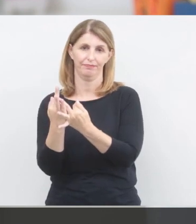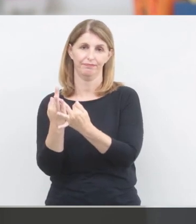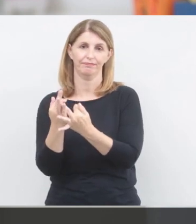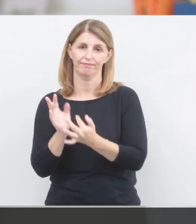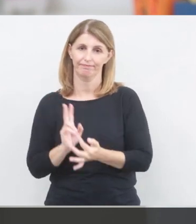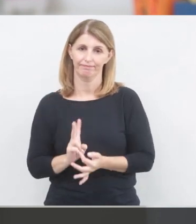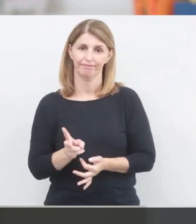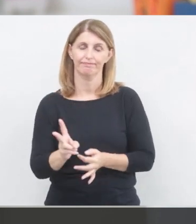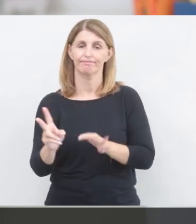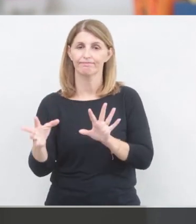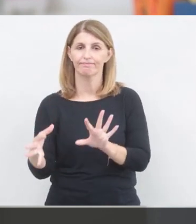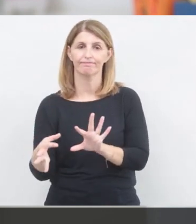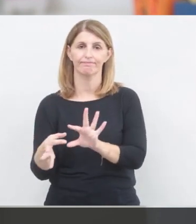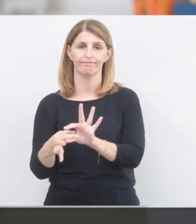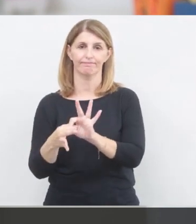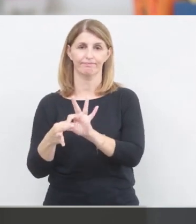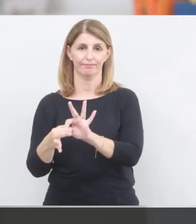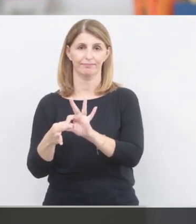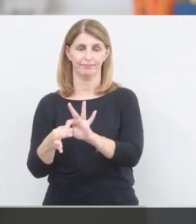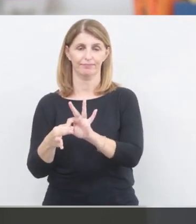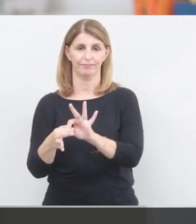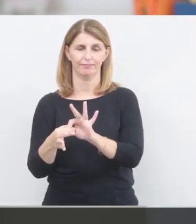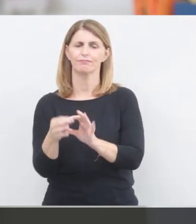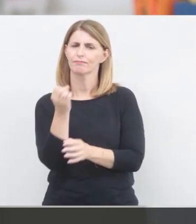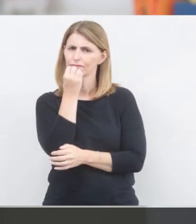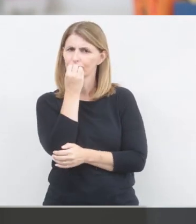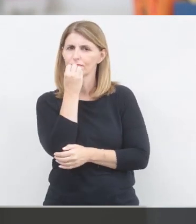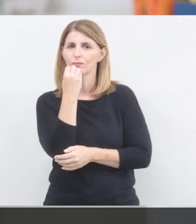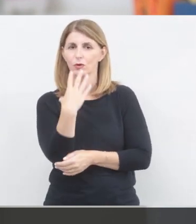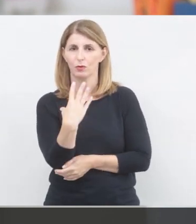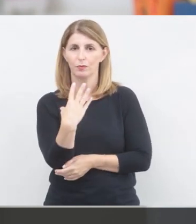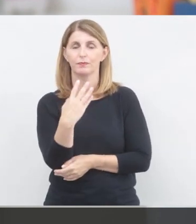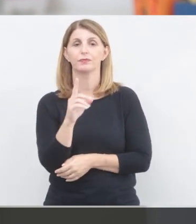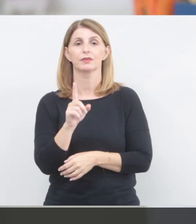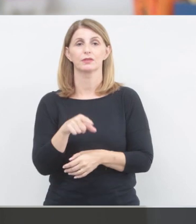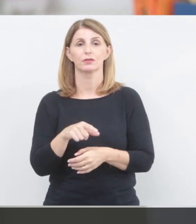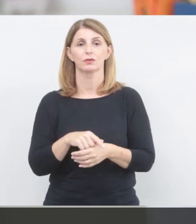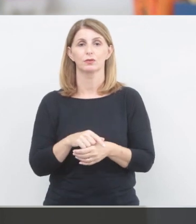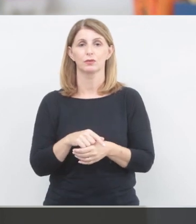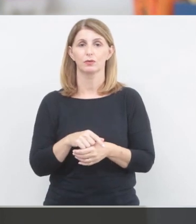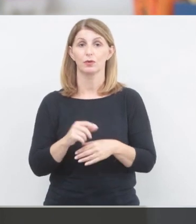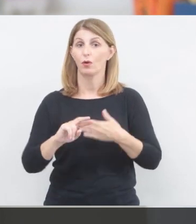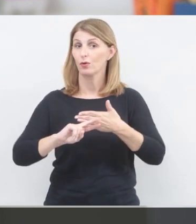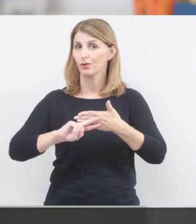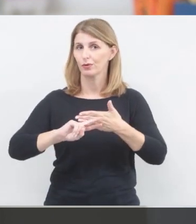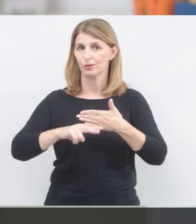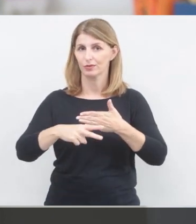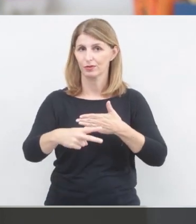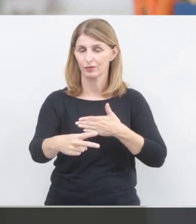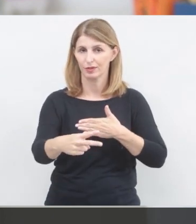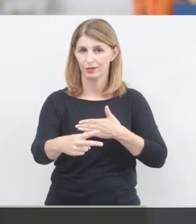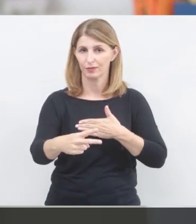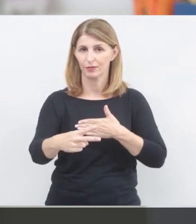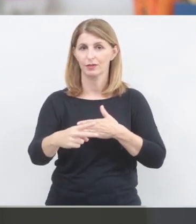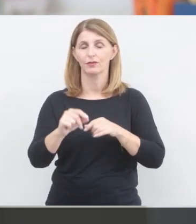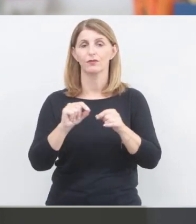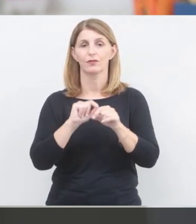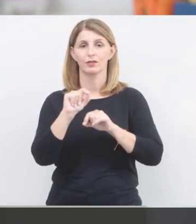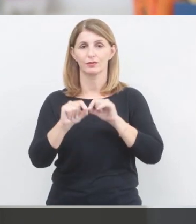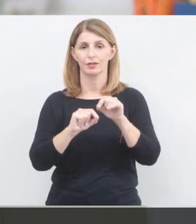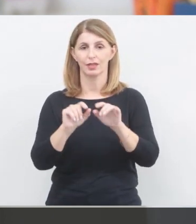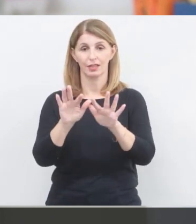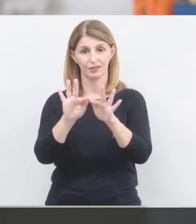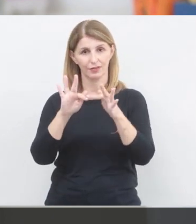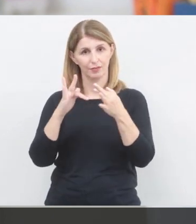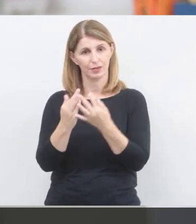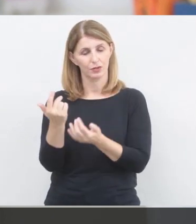seja um vínculo, um bom vínculo, né? Que isso consequentemente traz com